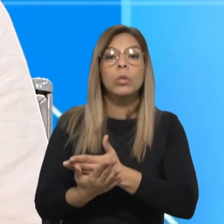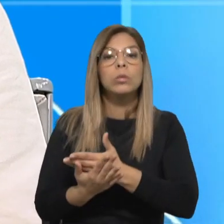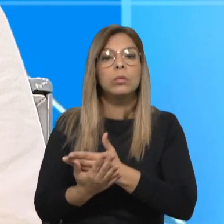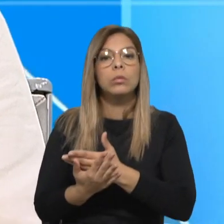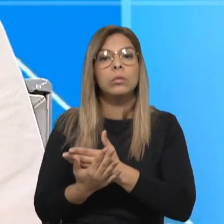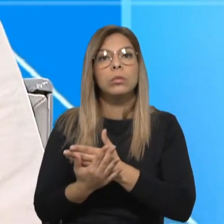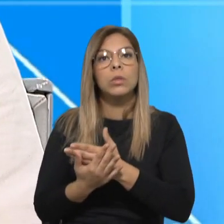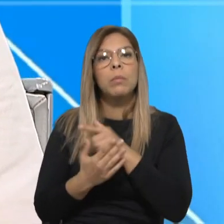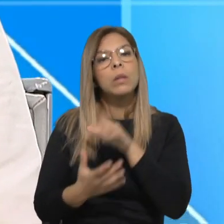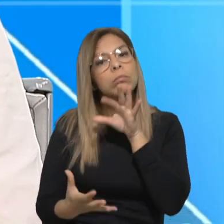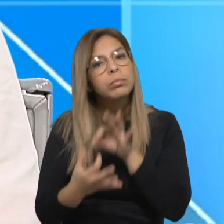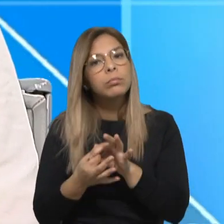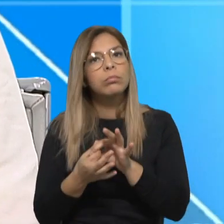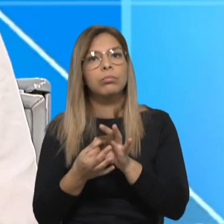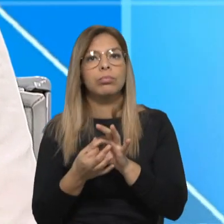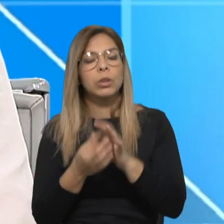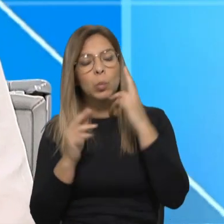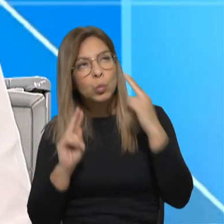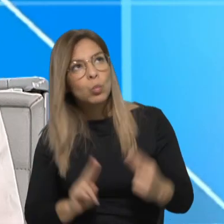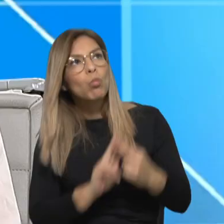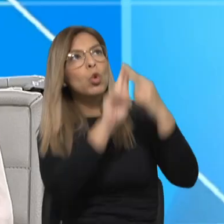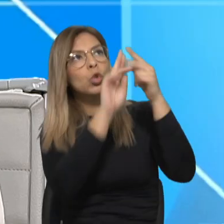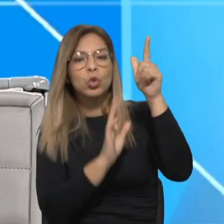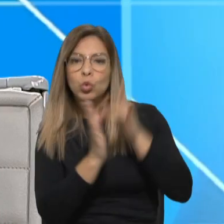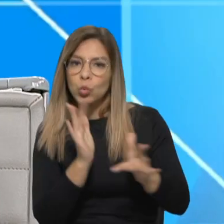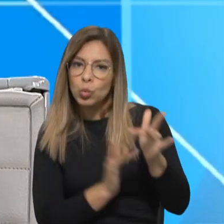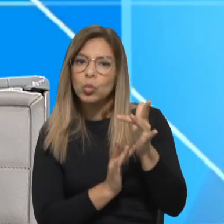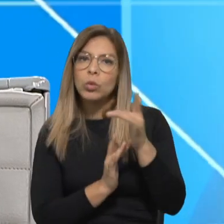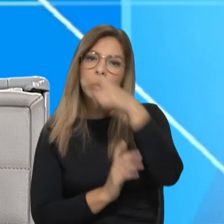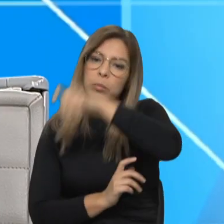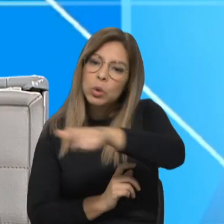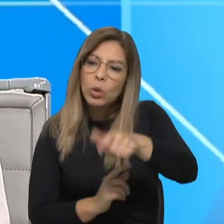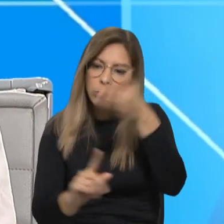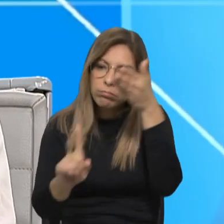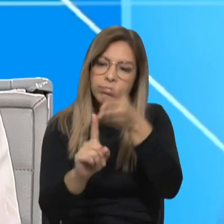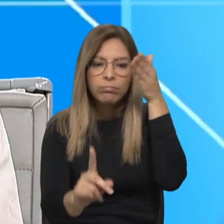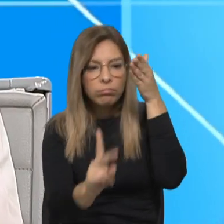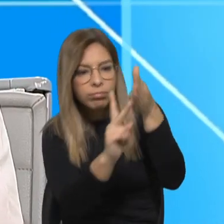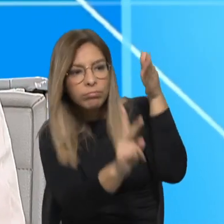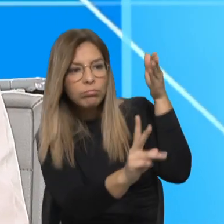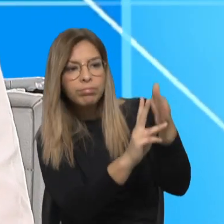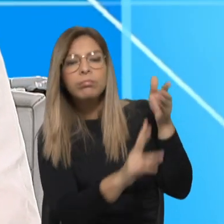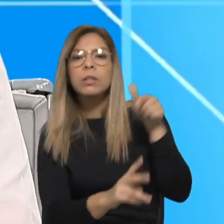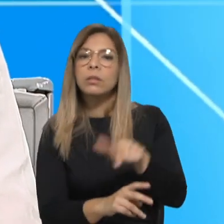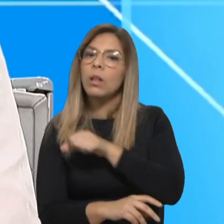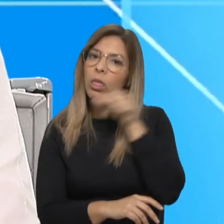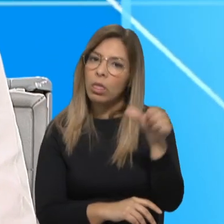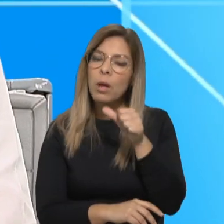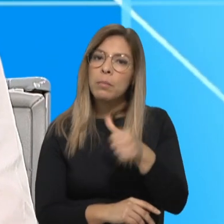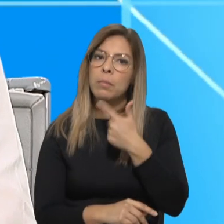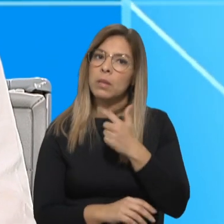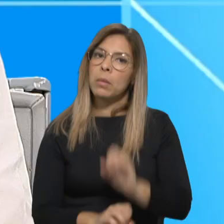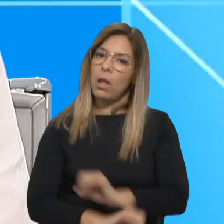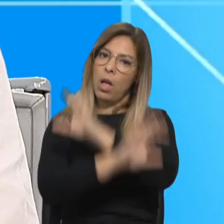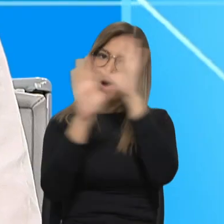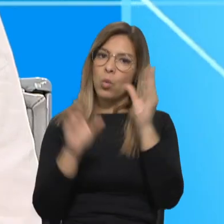partir dos encontros de Jesus. Dos encontros de Jesus com pessoas concretas. Como formas, exatamente, de percebermos os